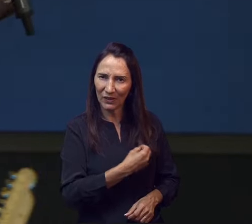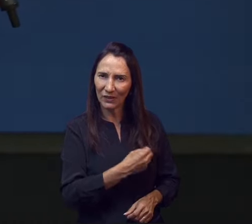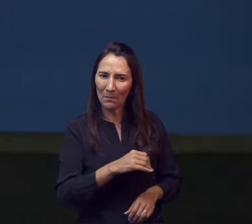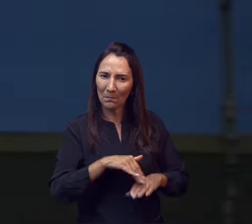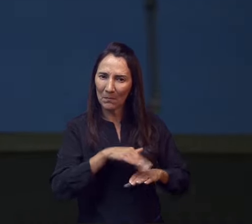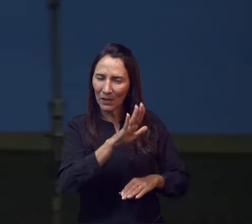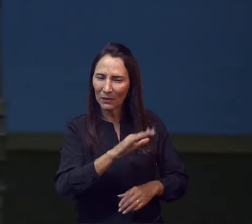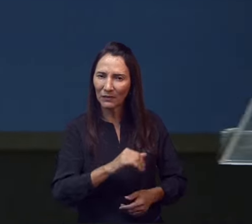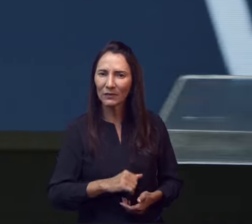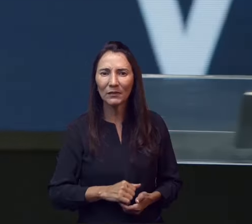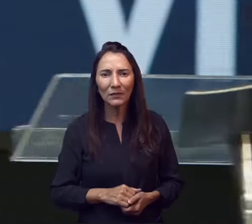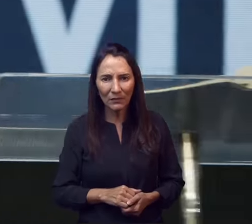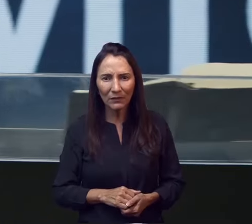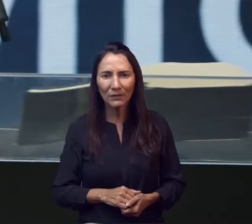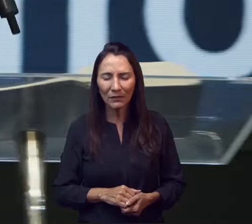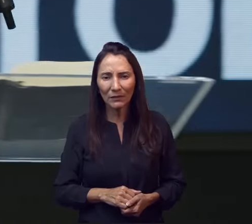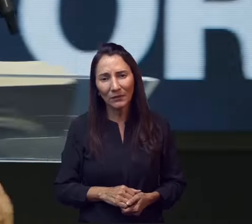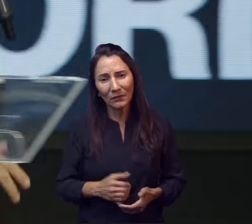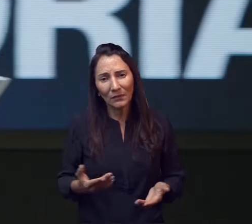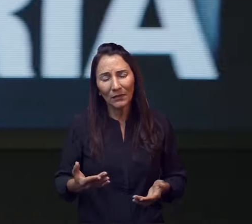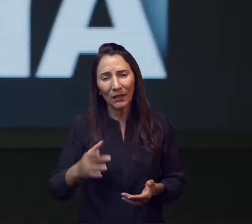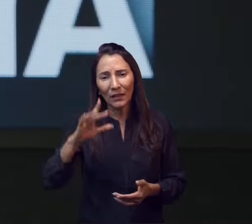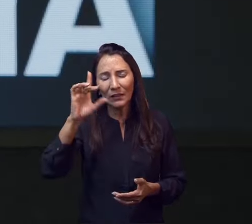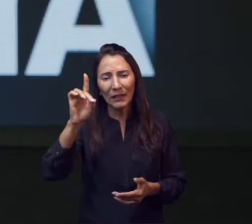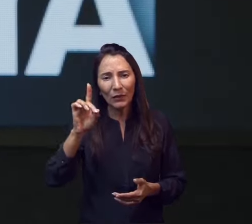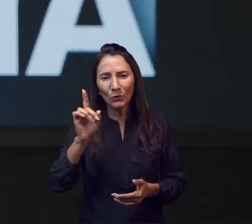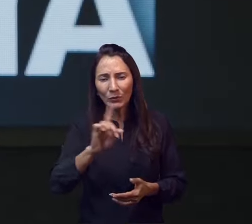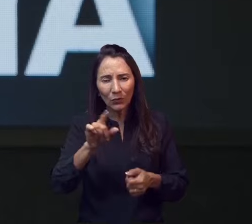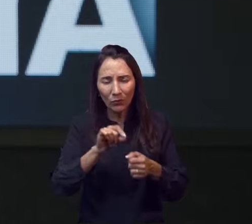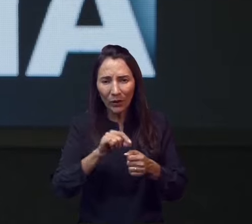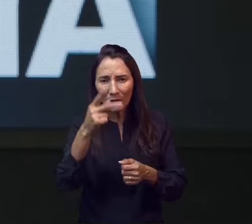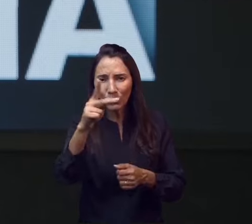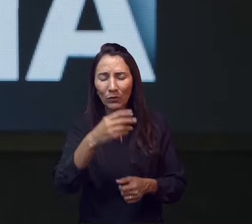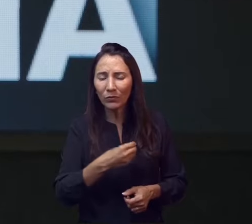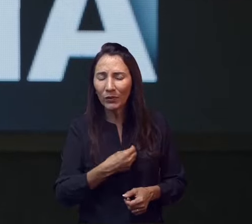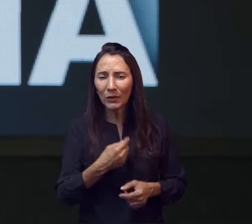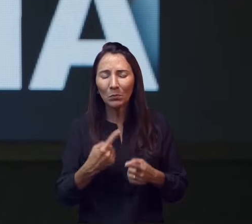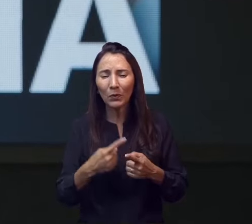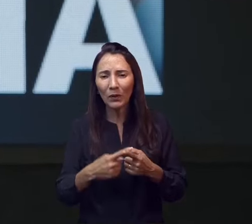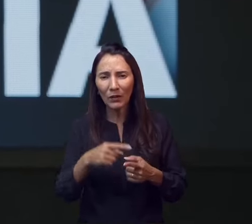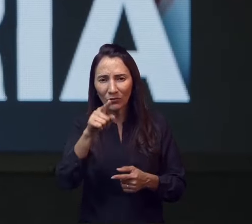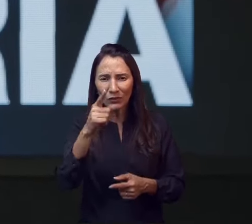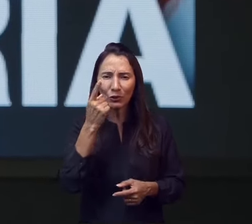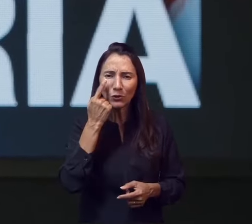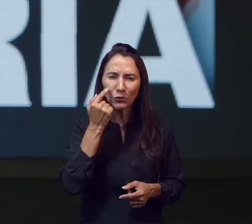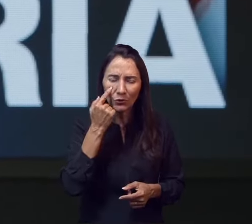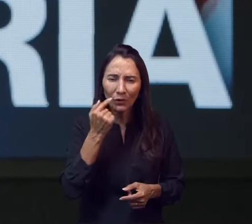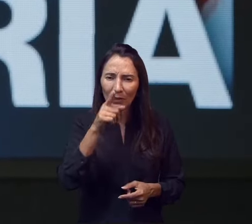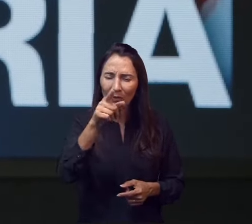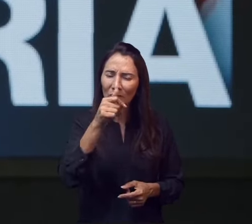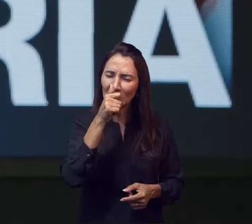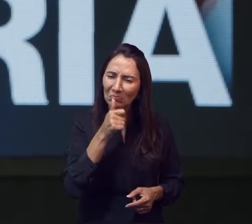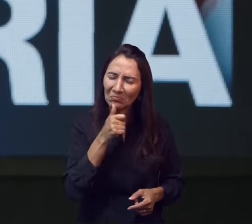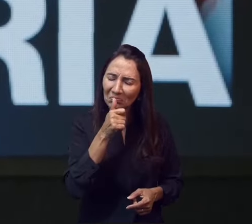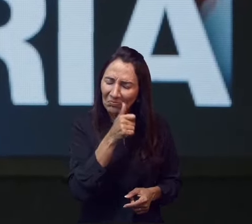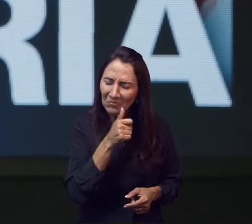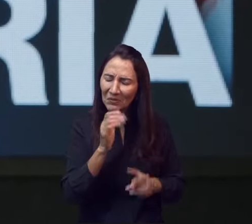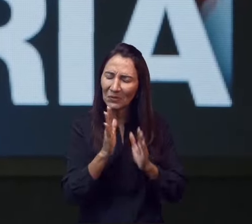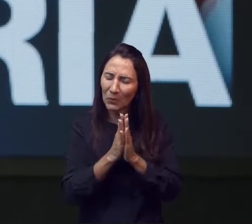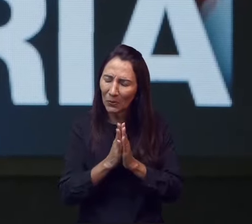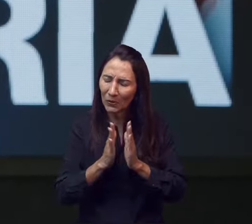e porque Deus não pode fazer na tua vida você tá aí chorando tem apresentado tem jejuardo tem orado